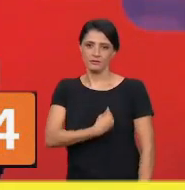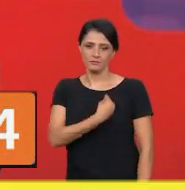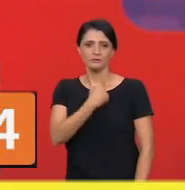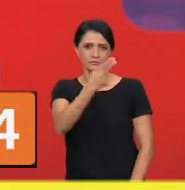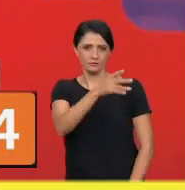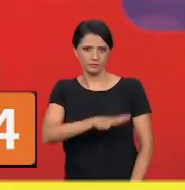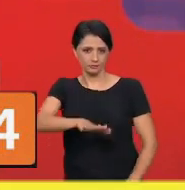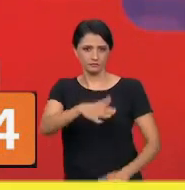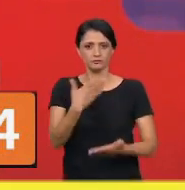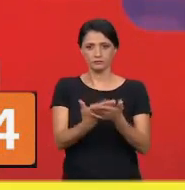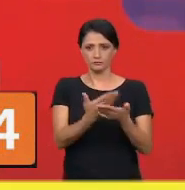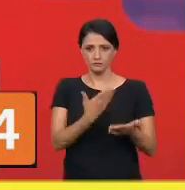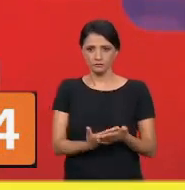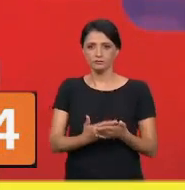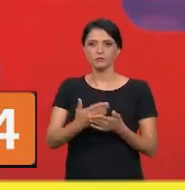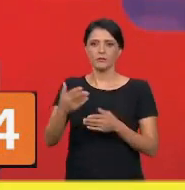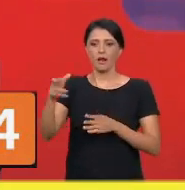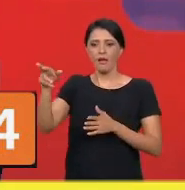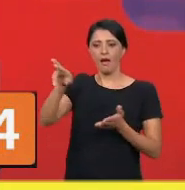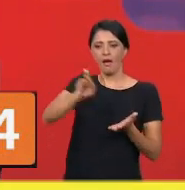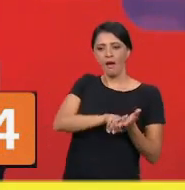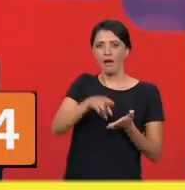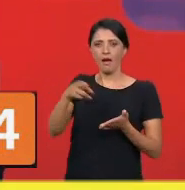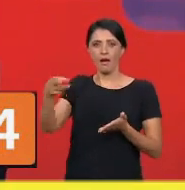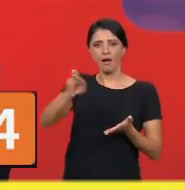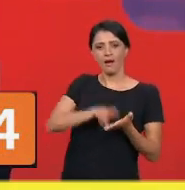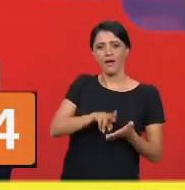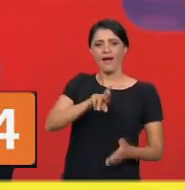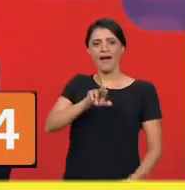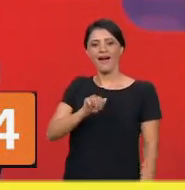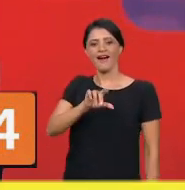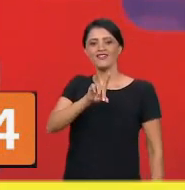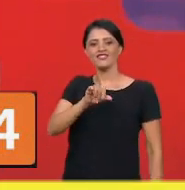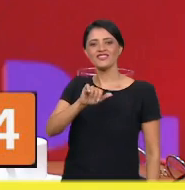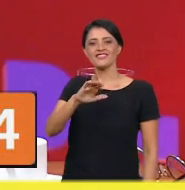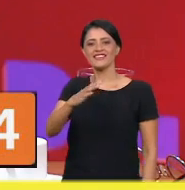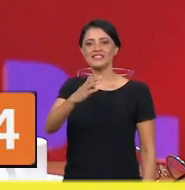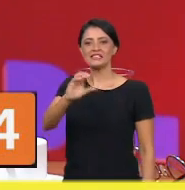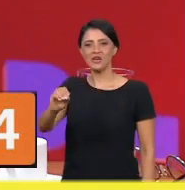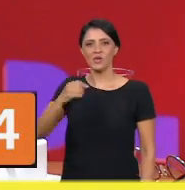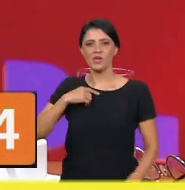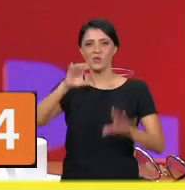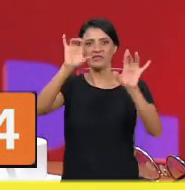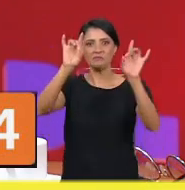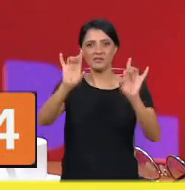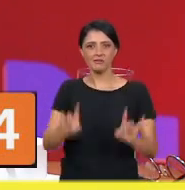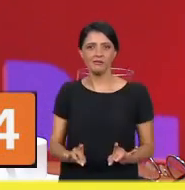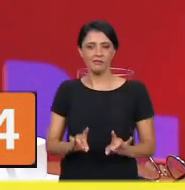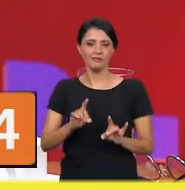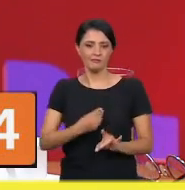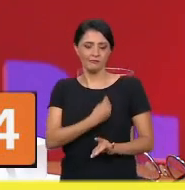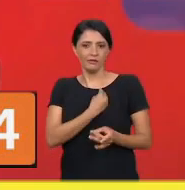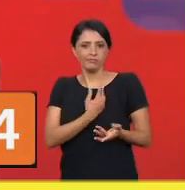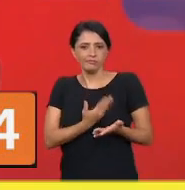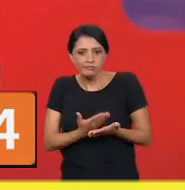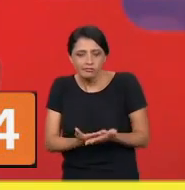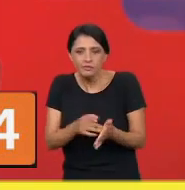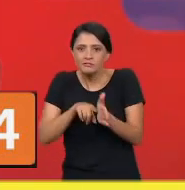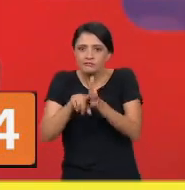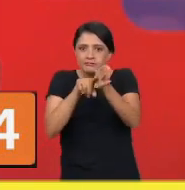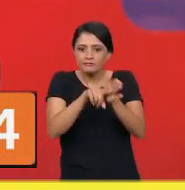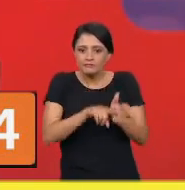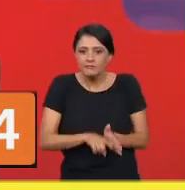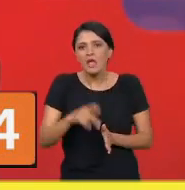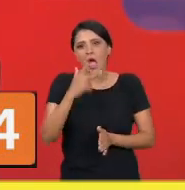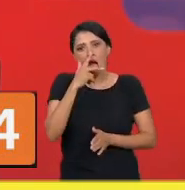é radiação cósmica de fundo. Eu andei lendo. Eu, obviamente, sou um especialista nisso, lógico. Passei a vida inteira estudando. Acho que eu consegui